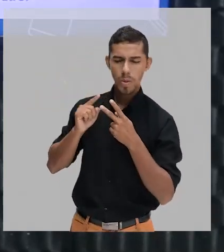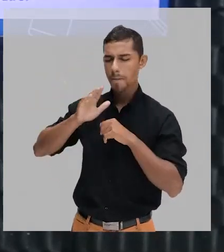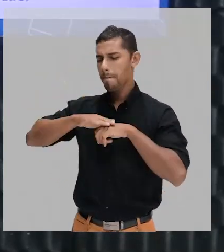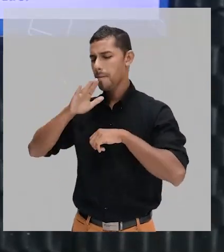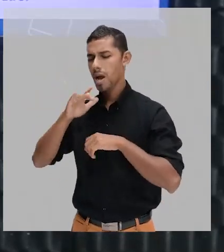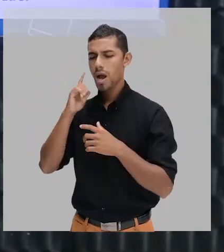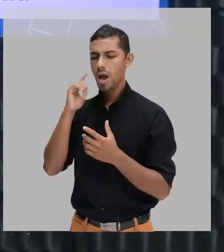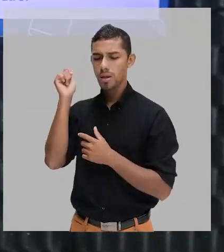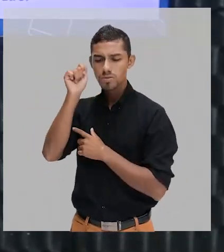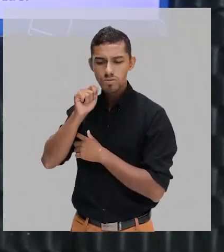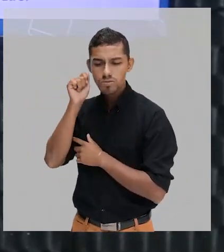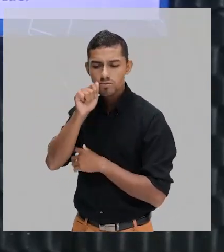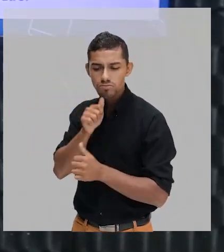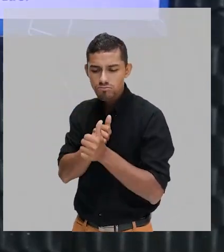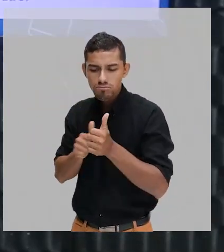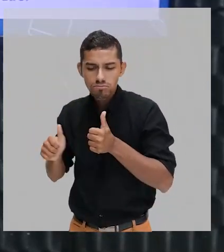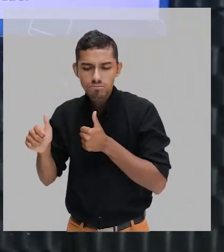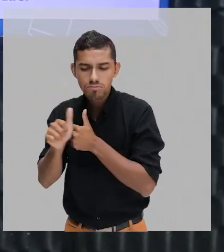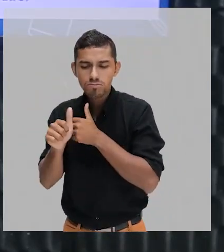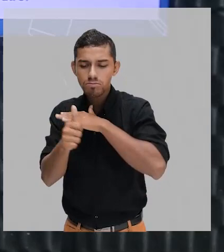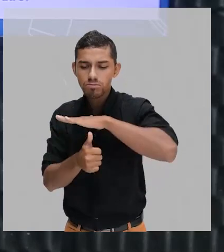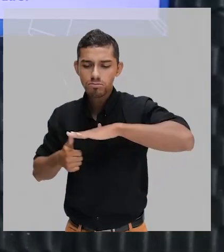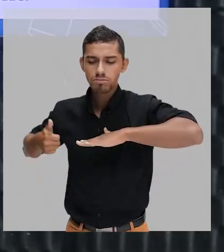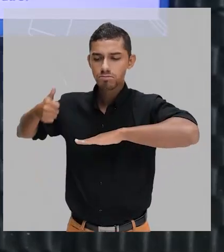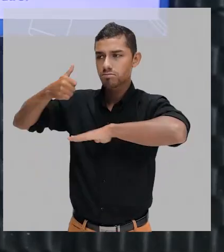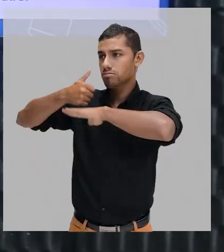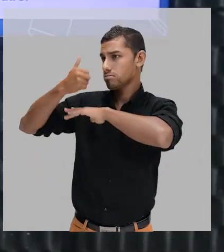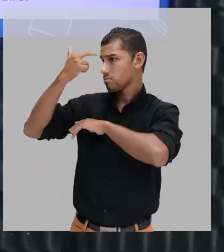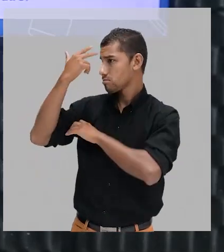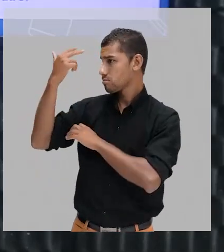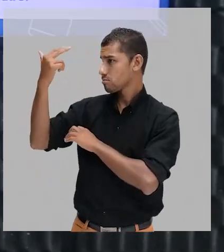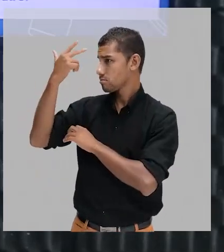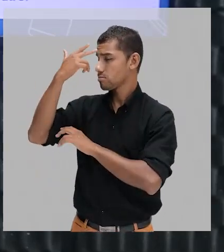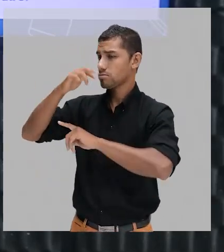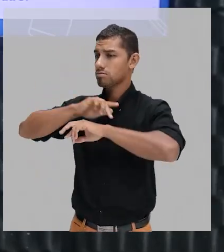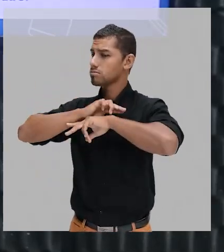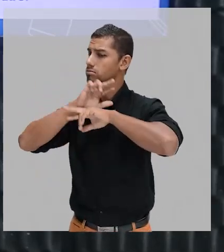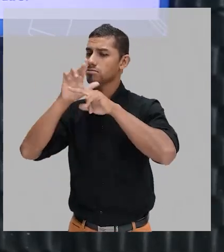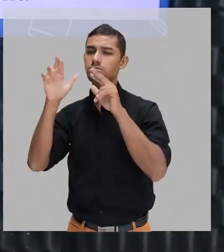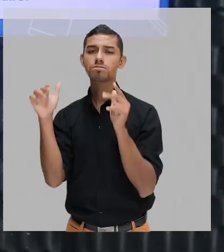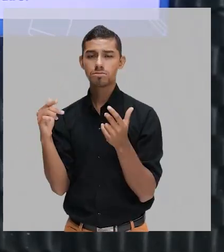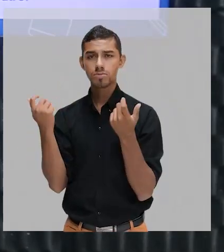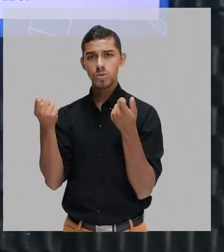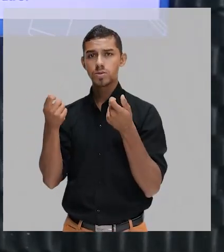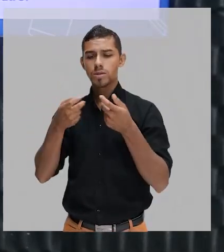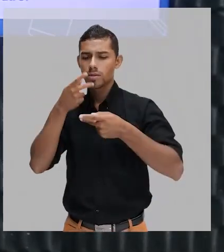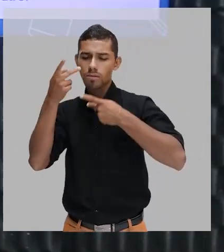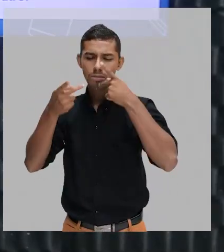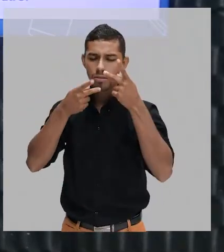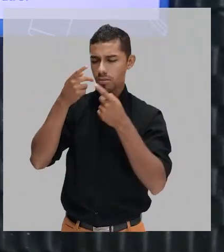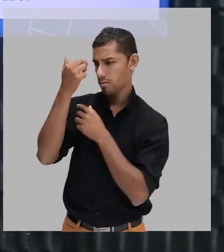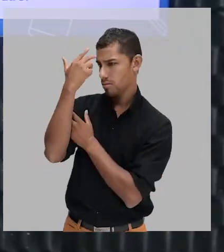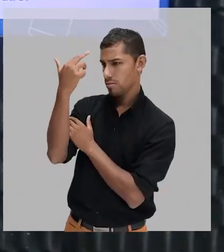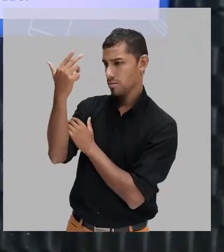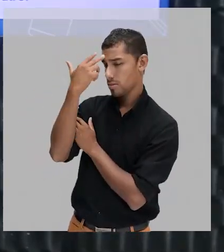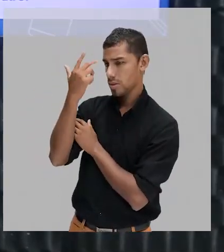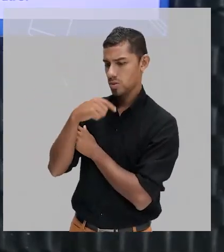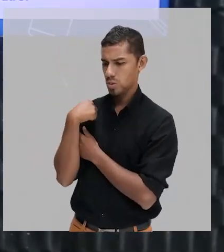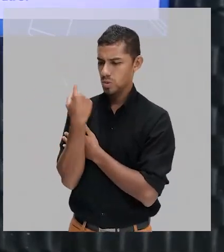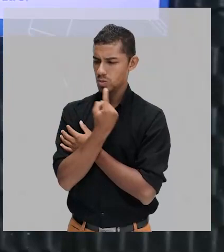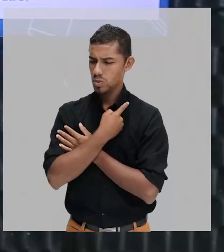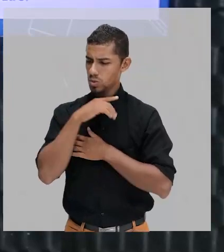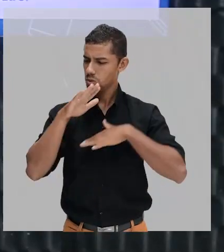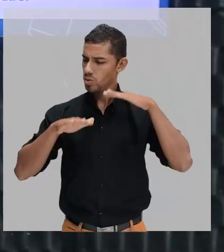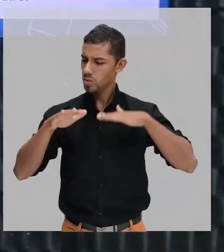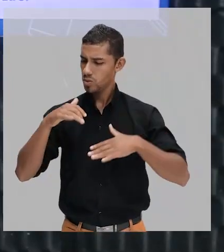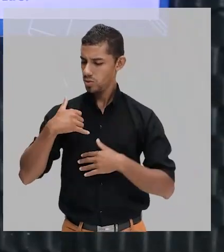contam, montam, encenam uma história. Histórias. É isso que o teatro faz. Ele conta histórias. E nós, independente